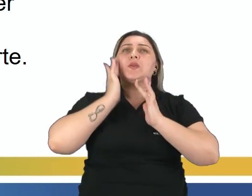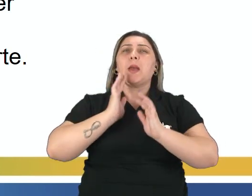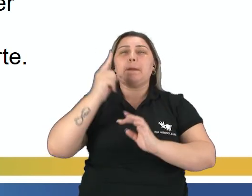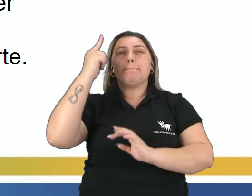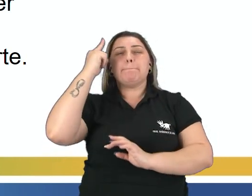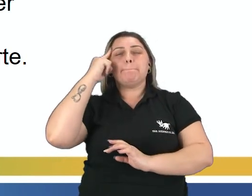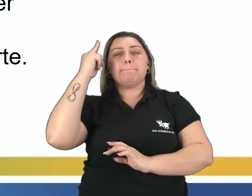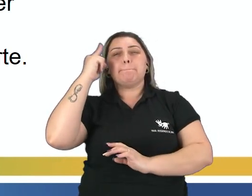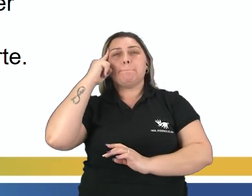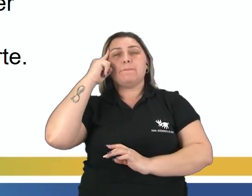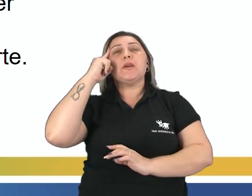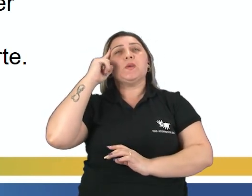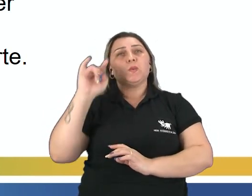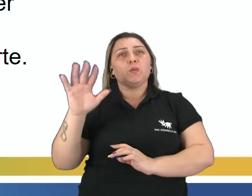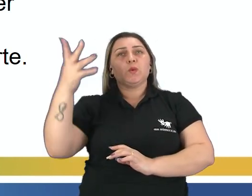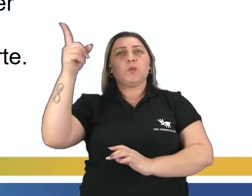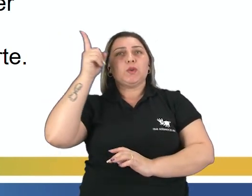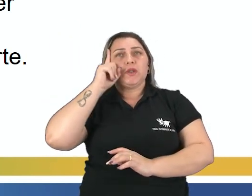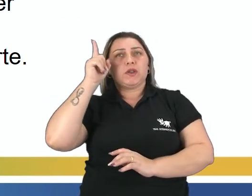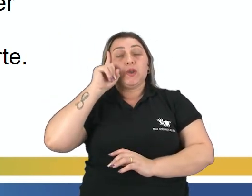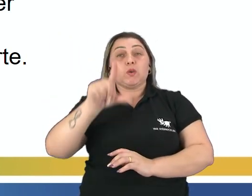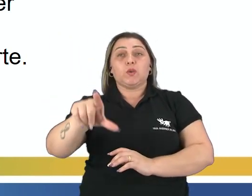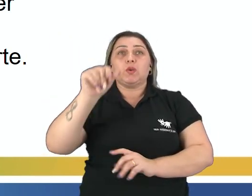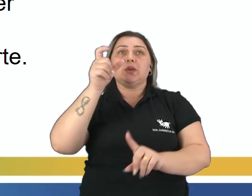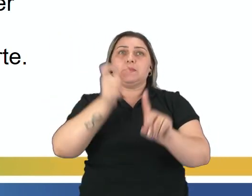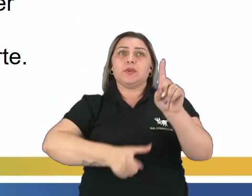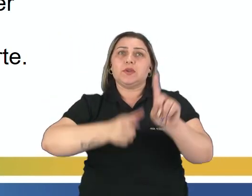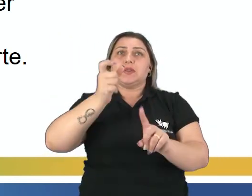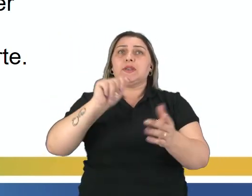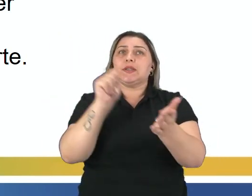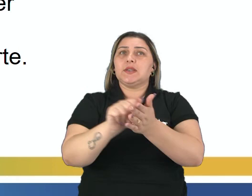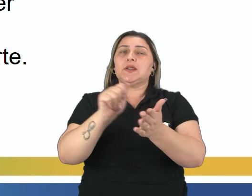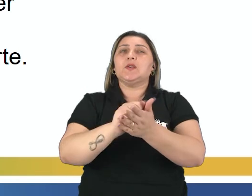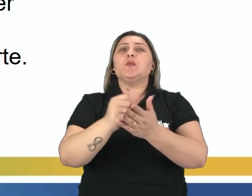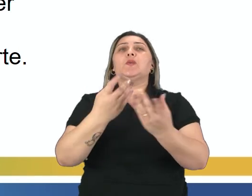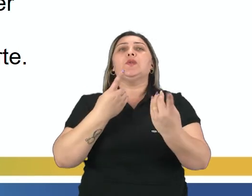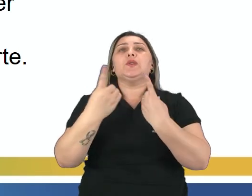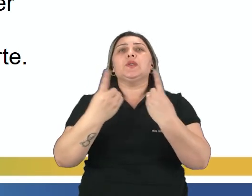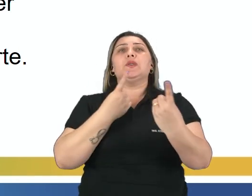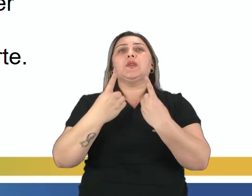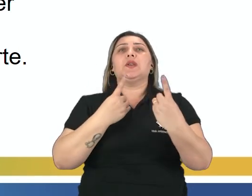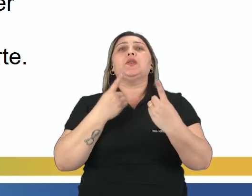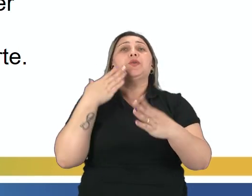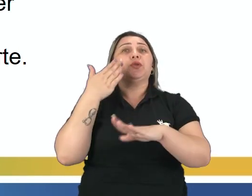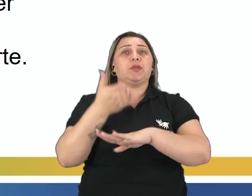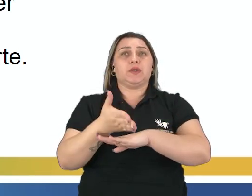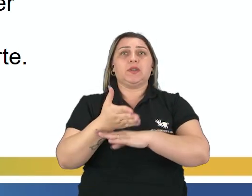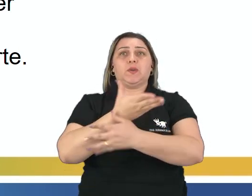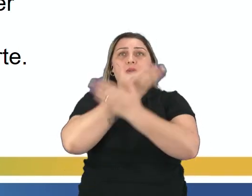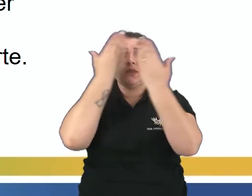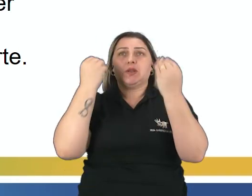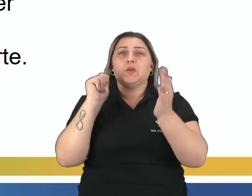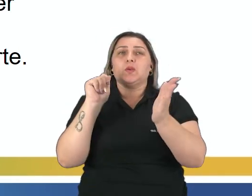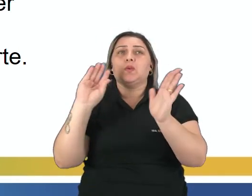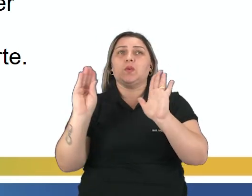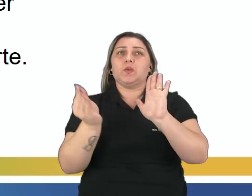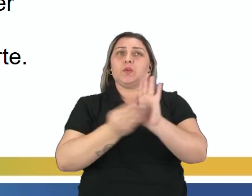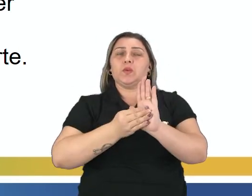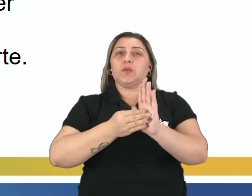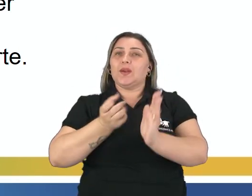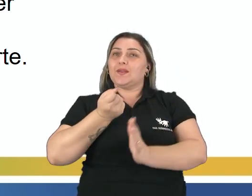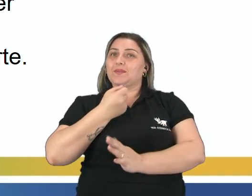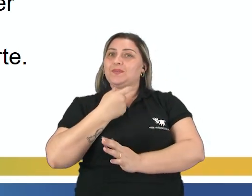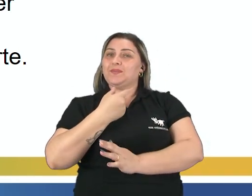Pense em uma situação do dia a dia. Escolha as personagens, escreva os diálogos de forma direta e não esqueça de colocar um pouco